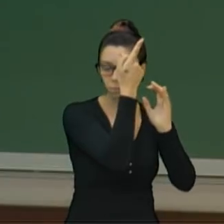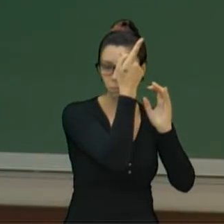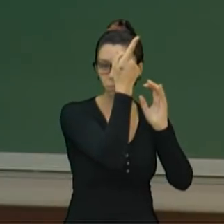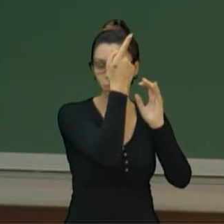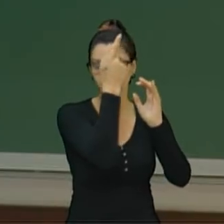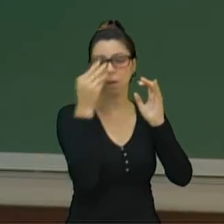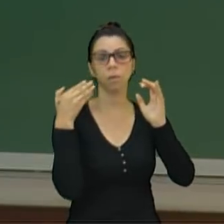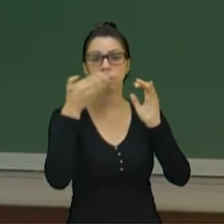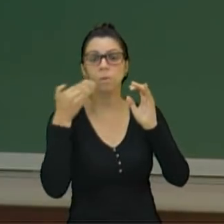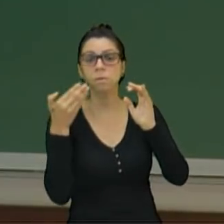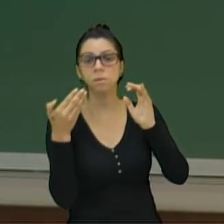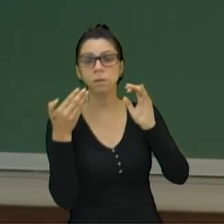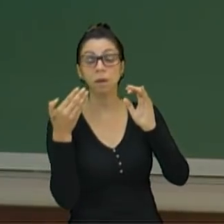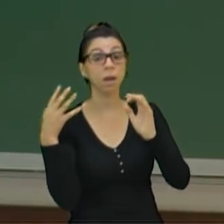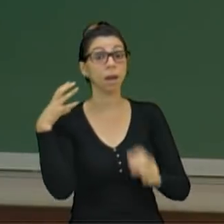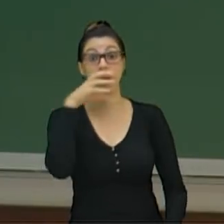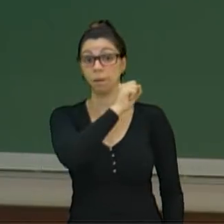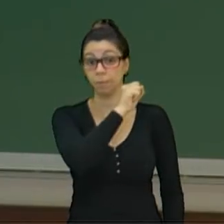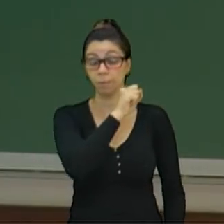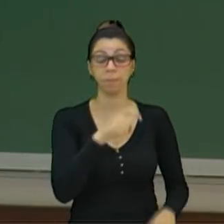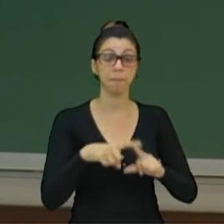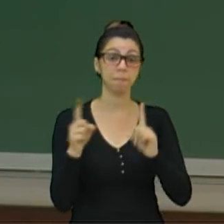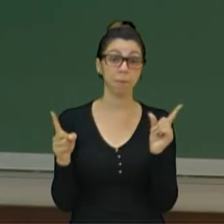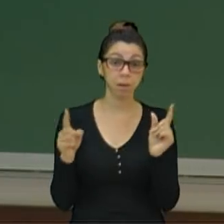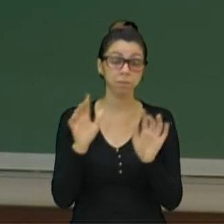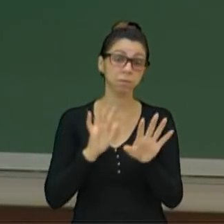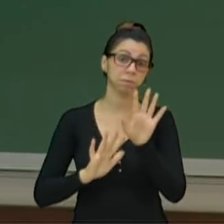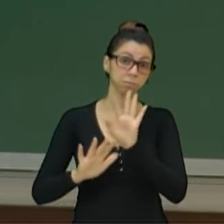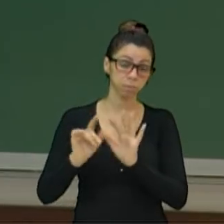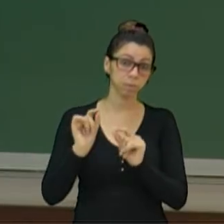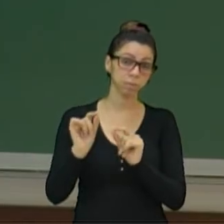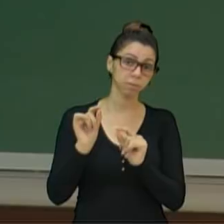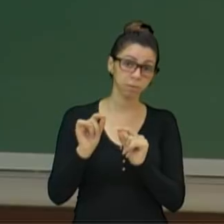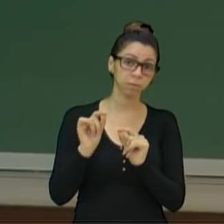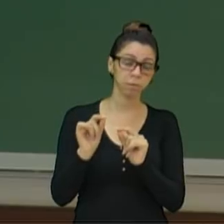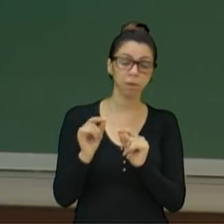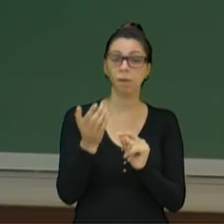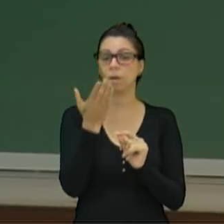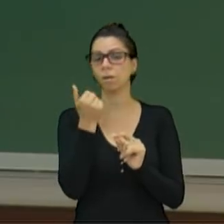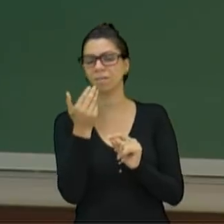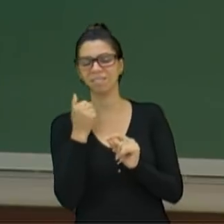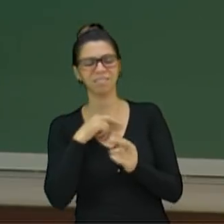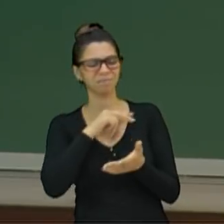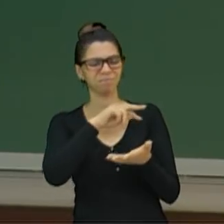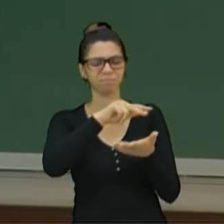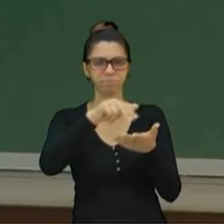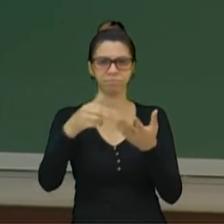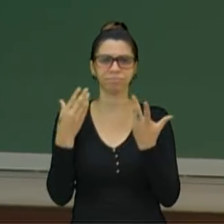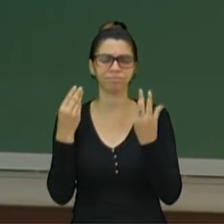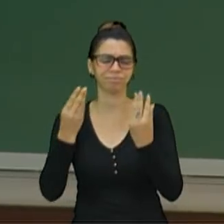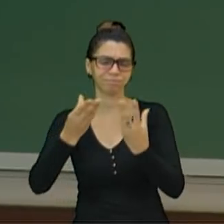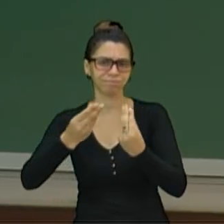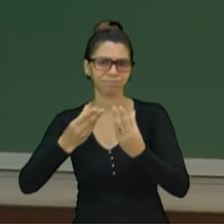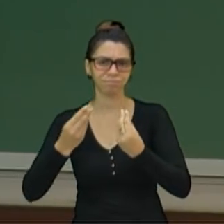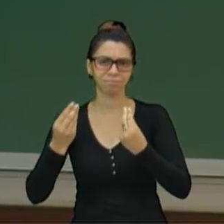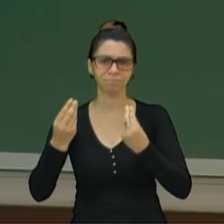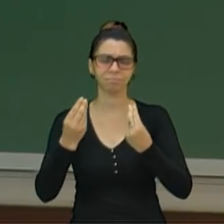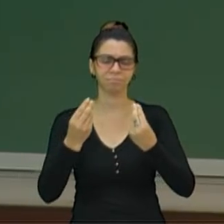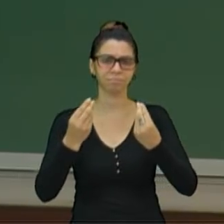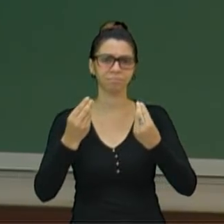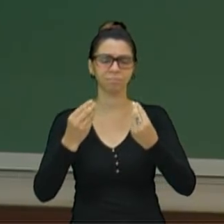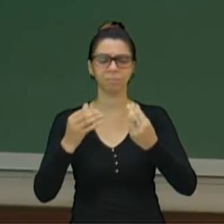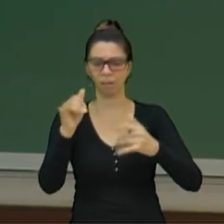é muito rápido. Só que às vezes um alimento ele pode ter muito tempero, ele pode ter muita